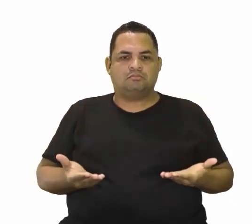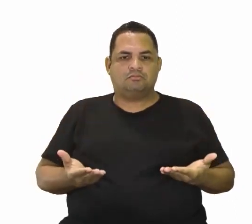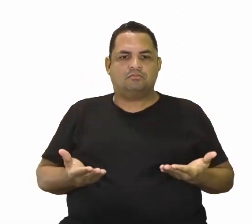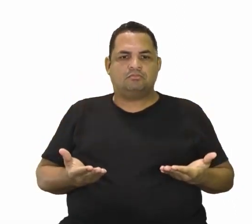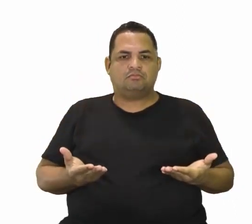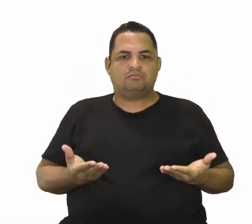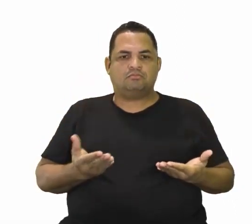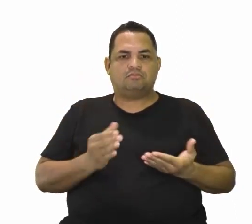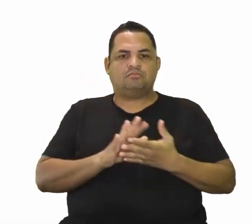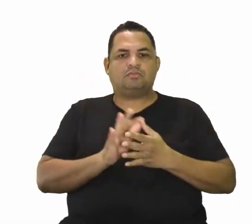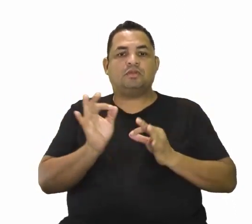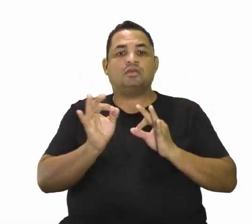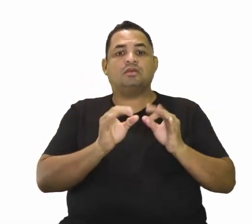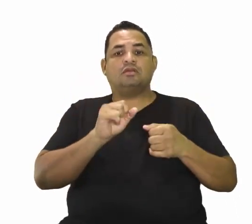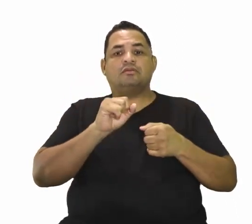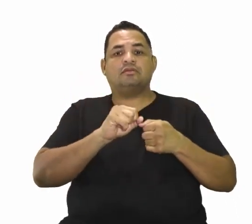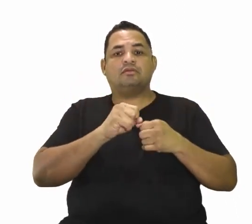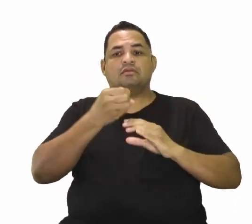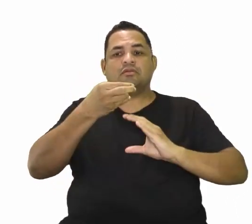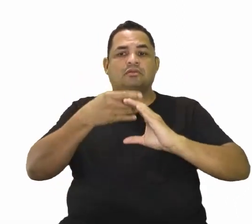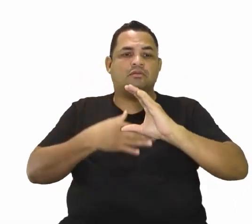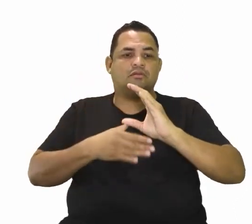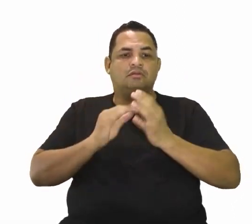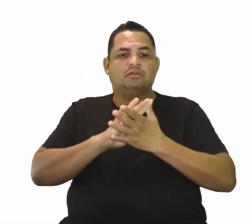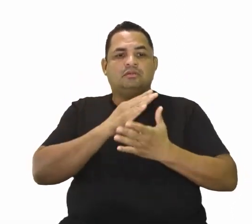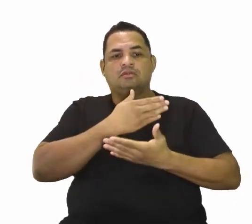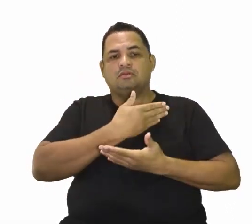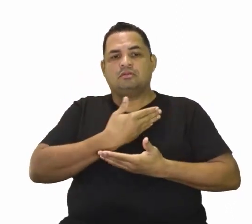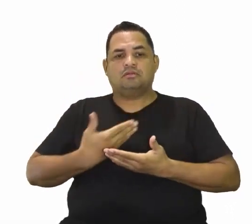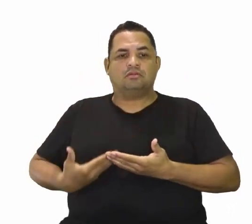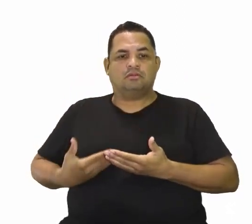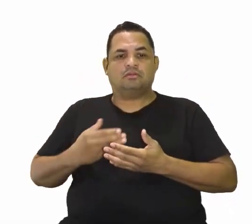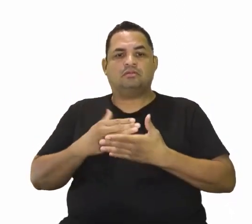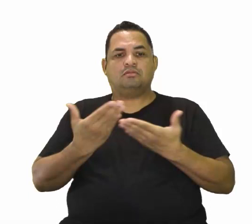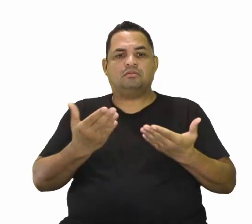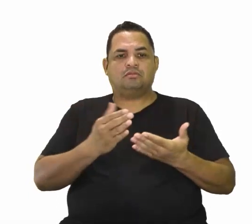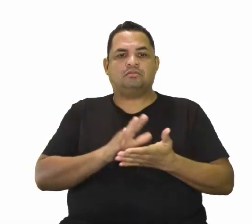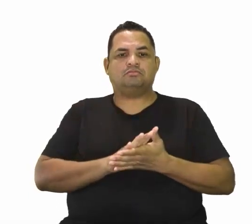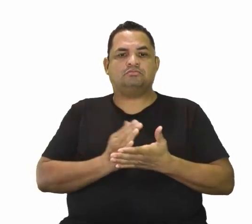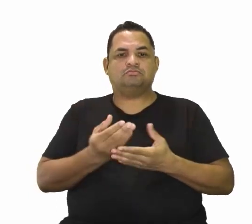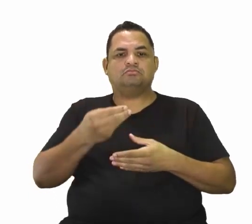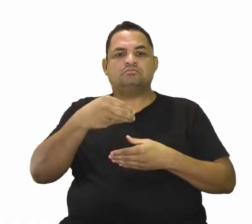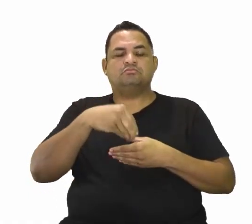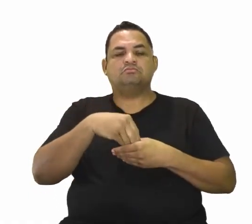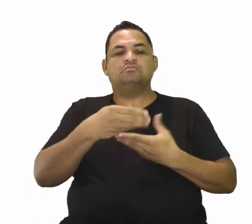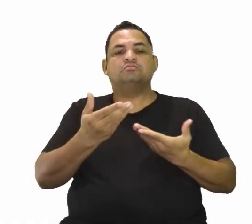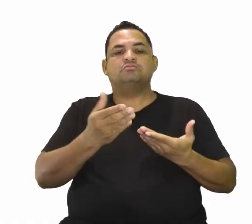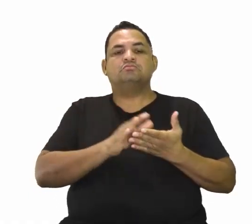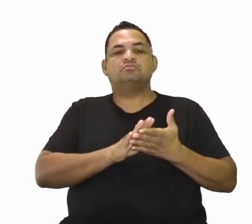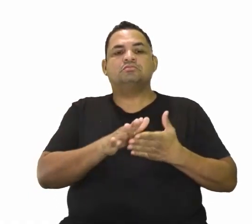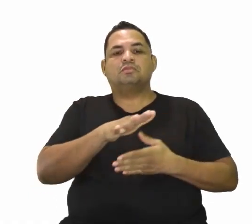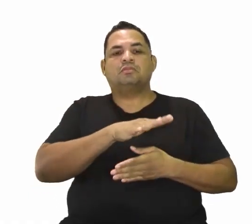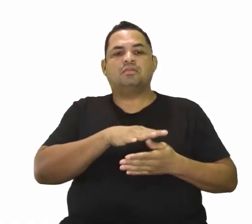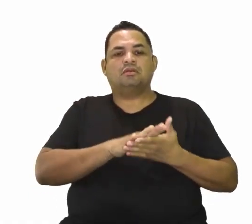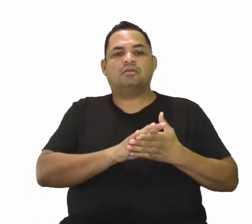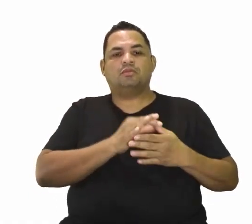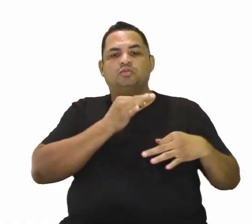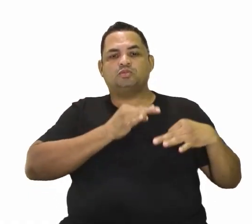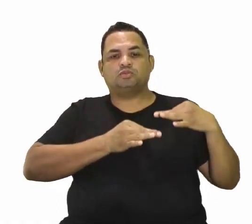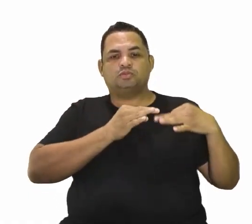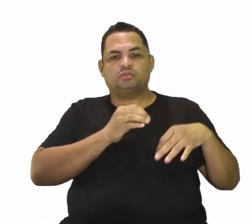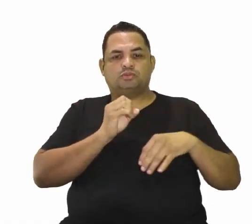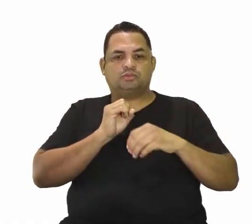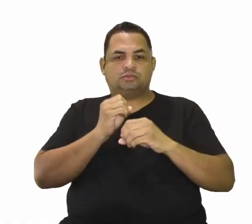quais as criações e características de seu governo, o governo de Mussolini, dentro do campo jurídico, econômico e